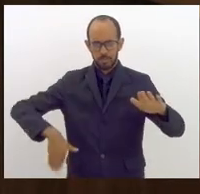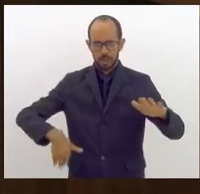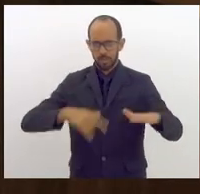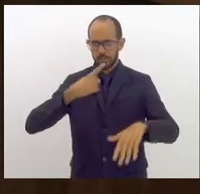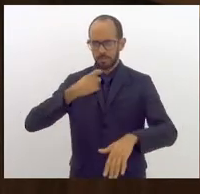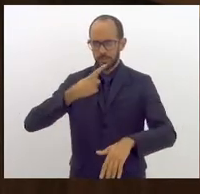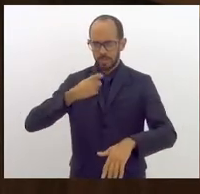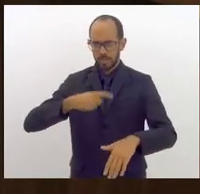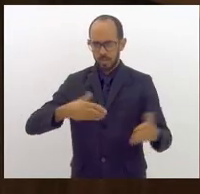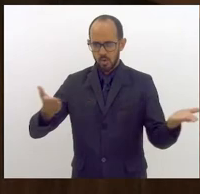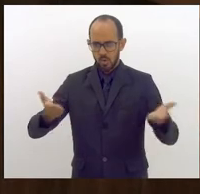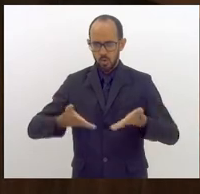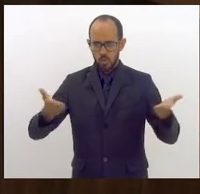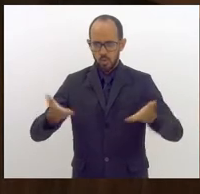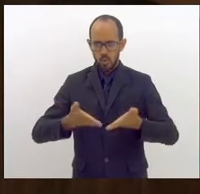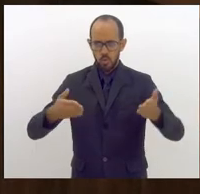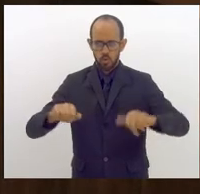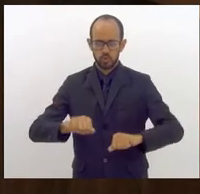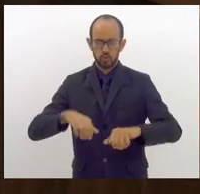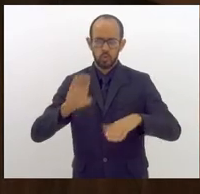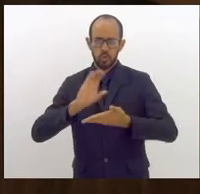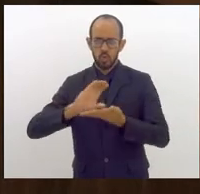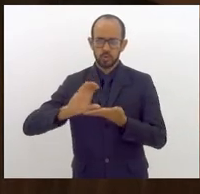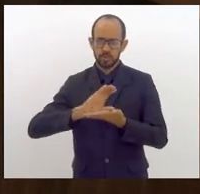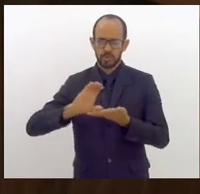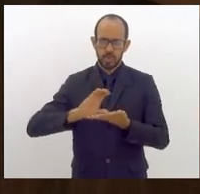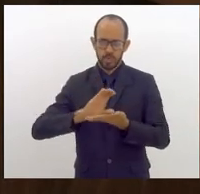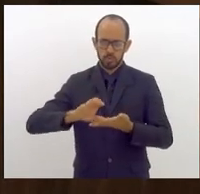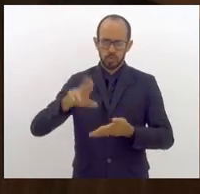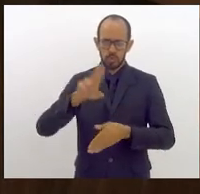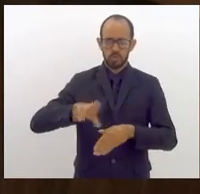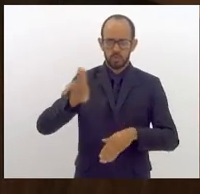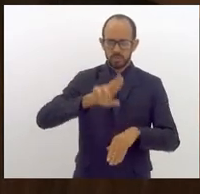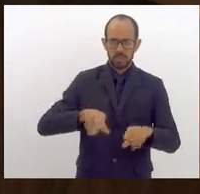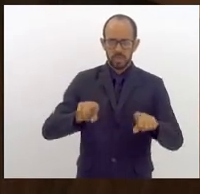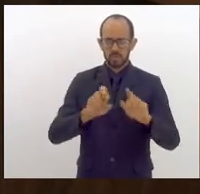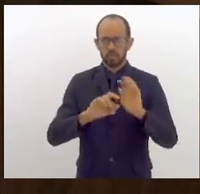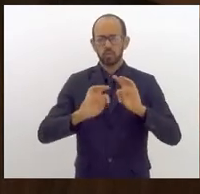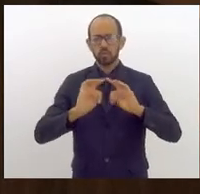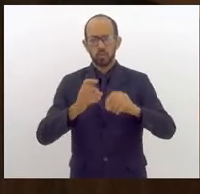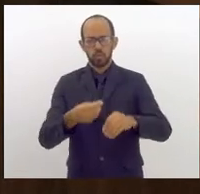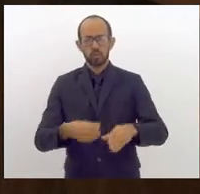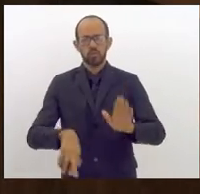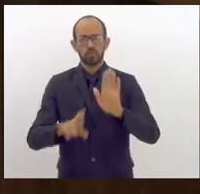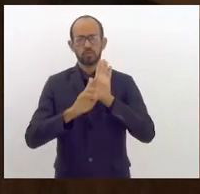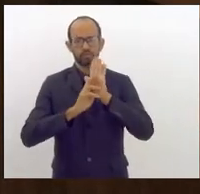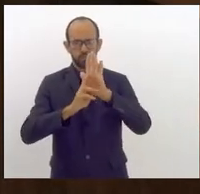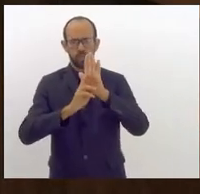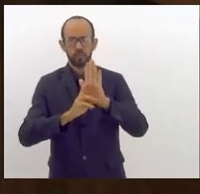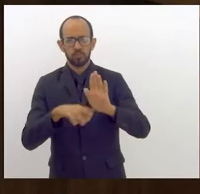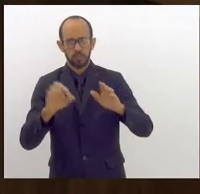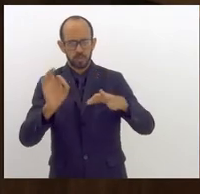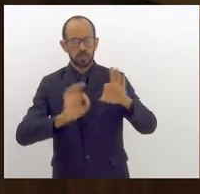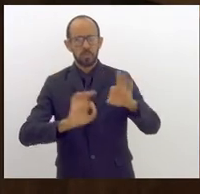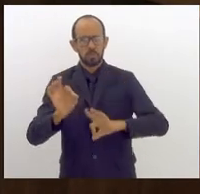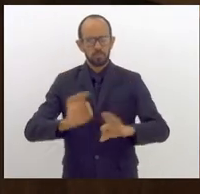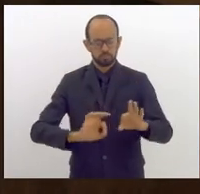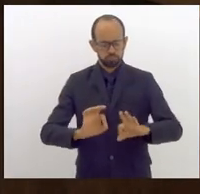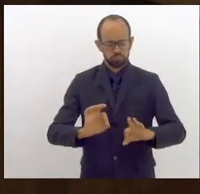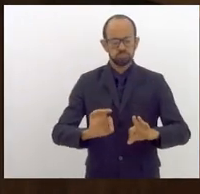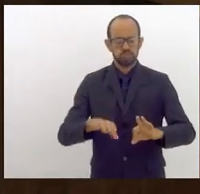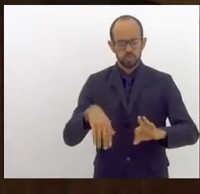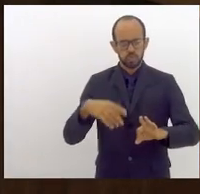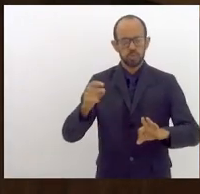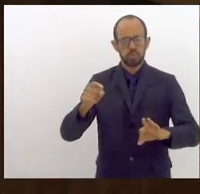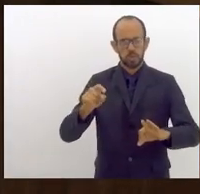Universitário da Universidade bem como as suas representações vem debatendo o projeto viva UFRJ que